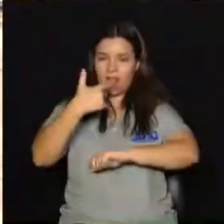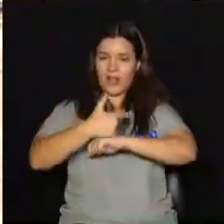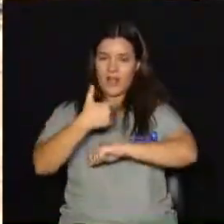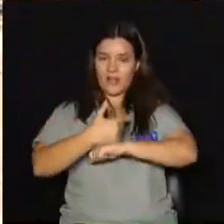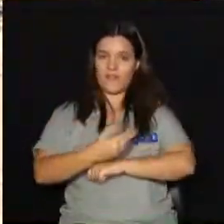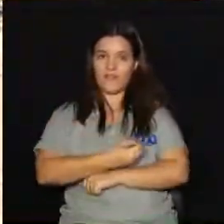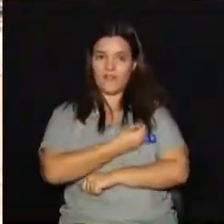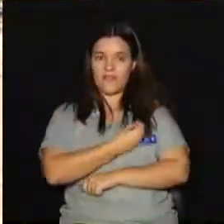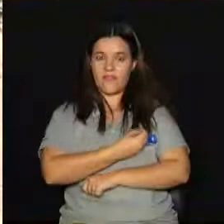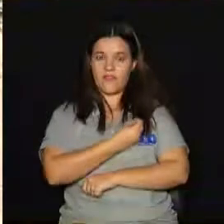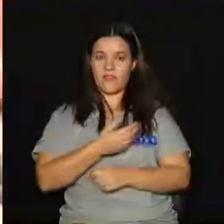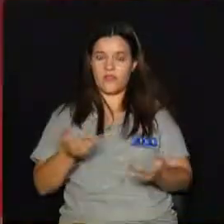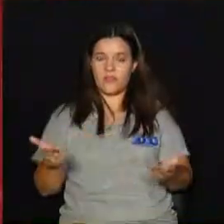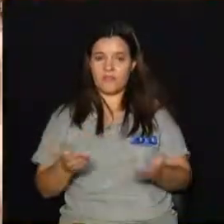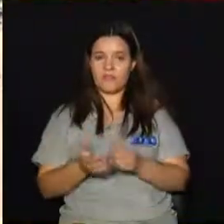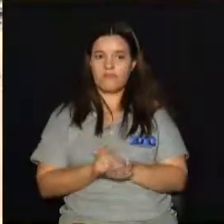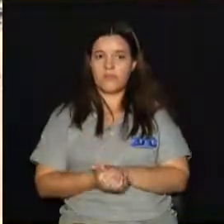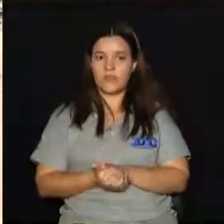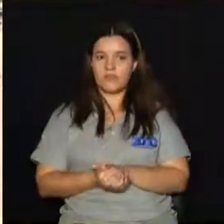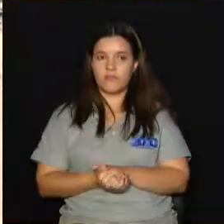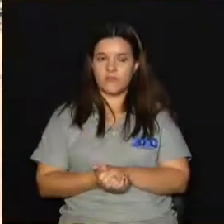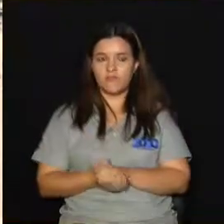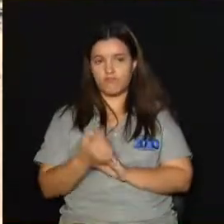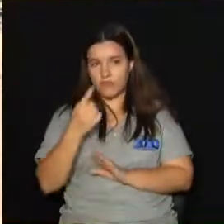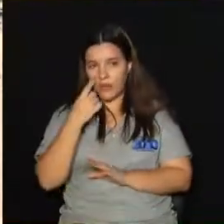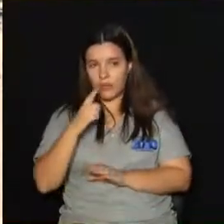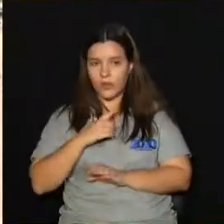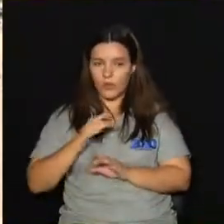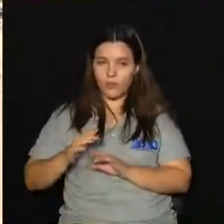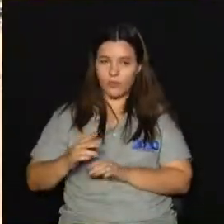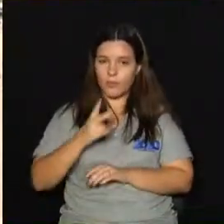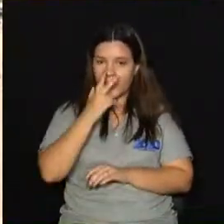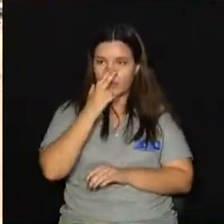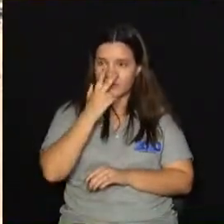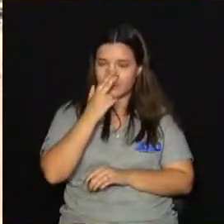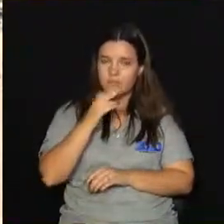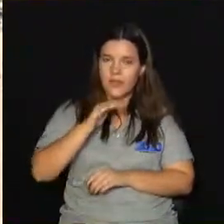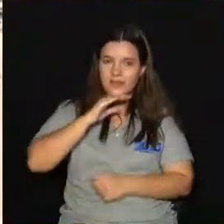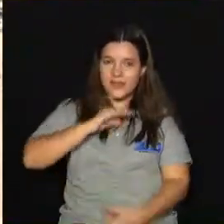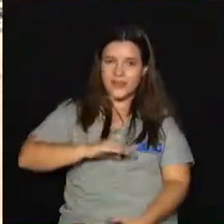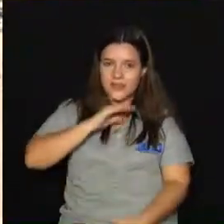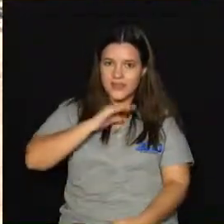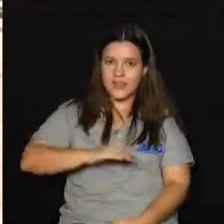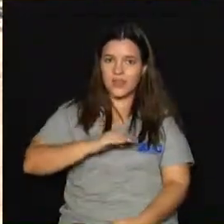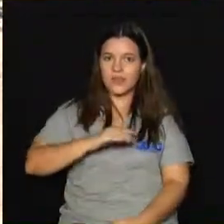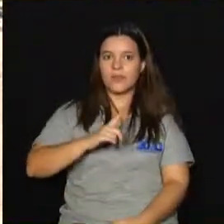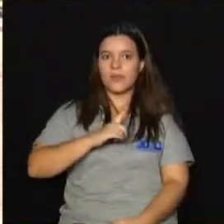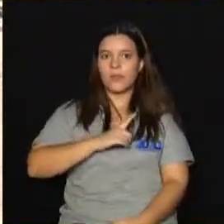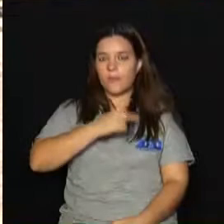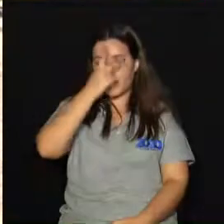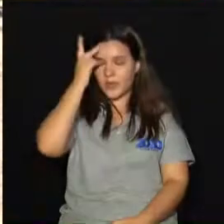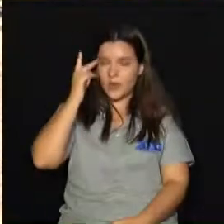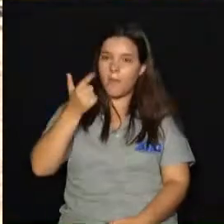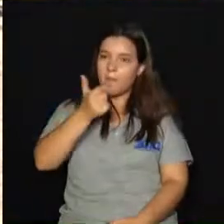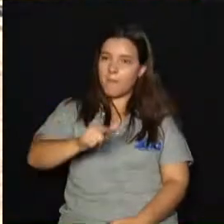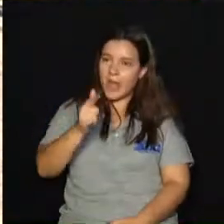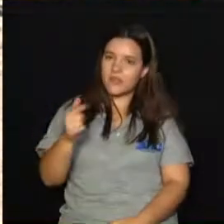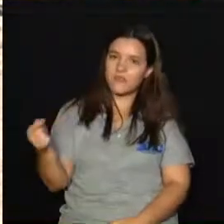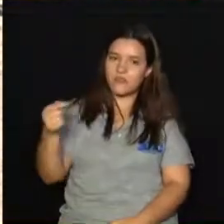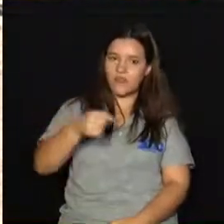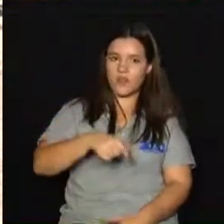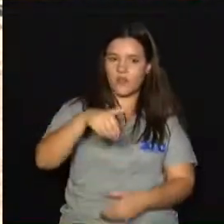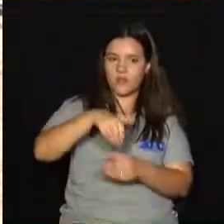esse boletim, movimento tranquilo, e a expectativa é que no período da tarde muita gente possa vir até aqui. Eu